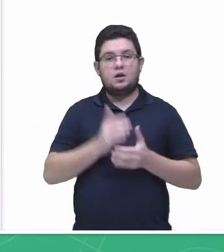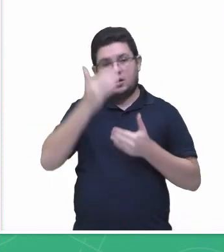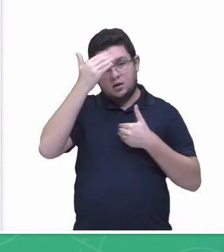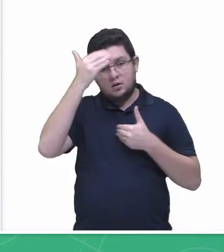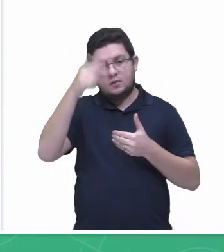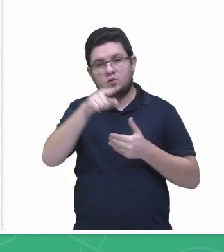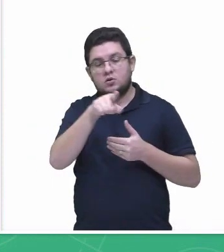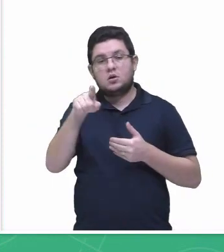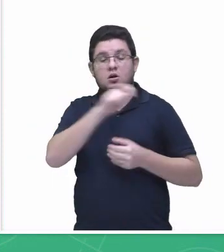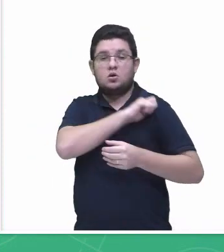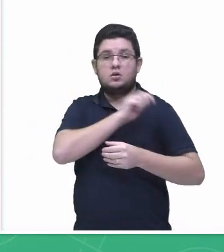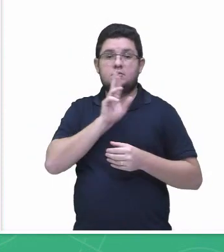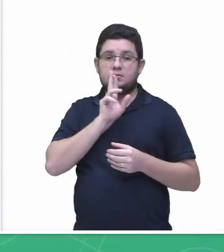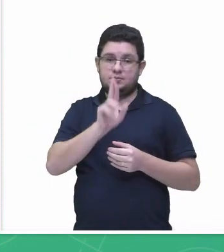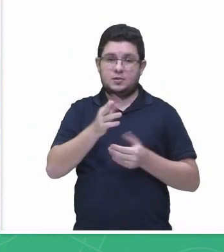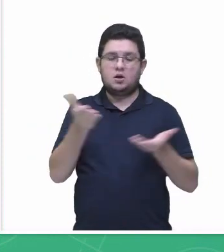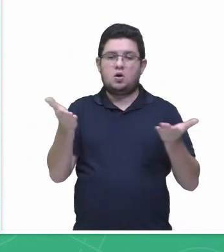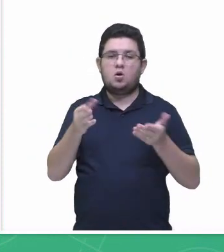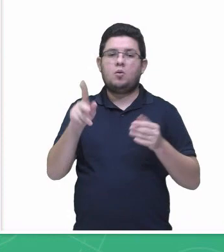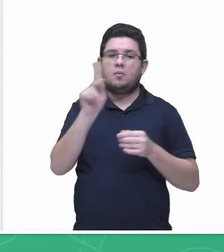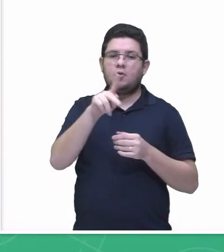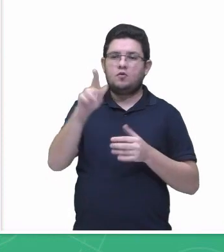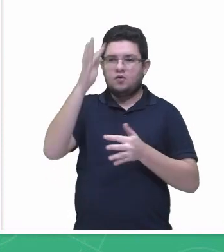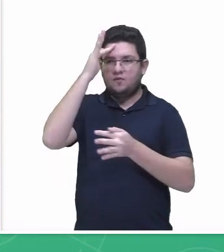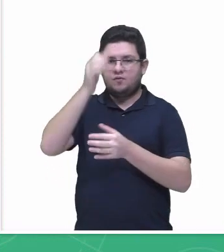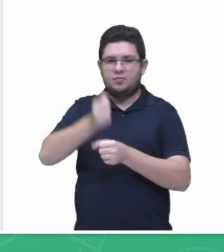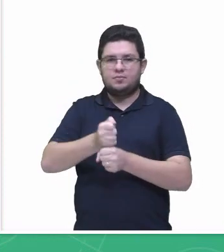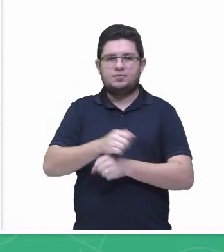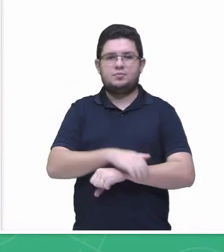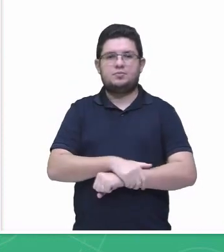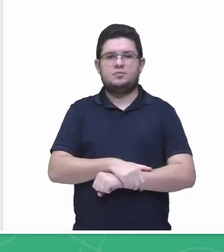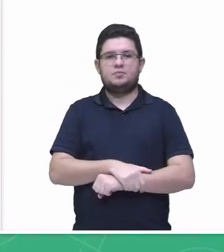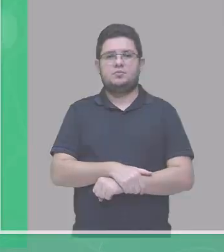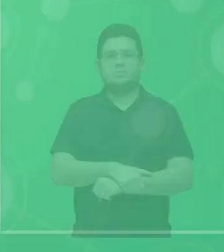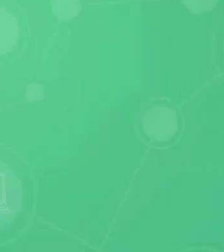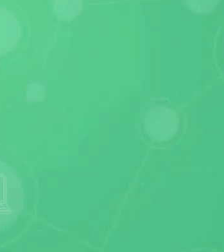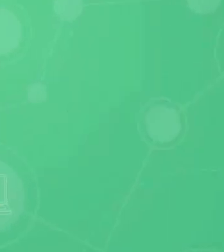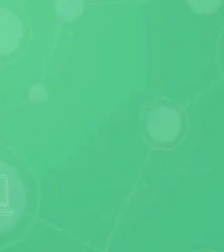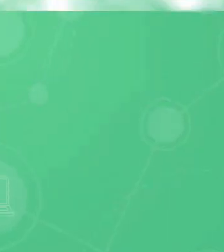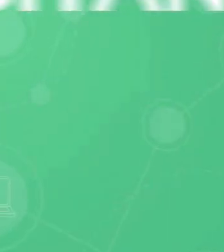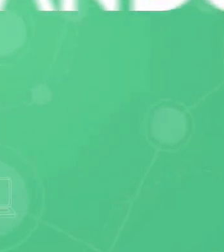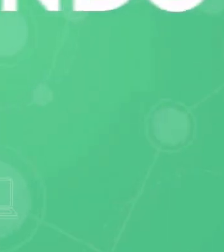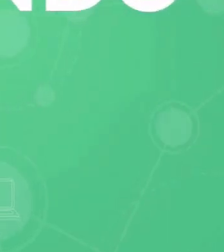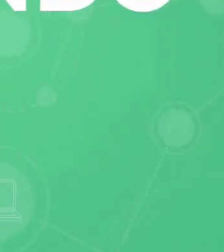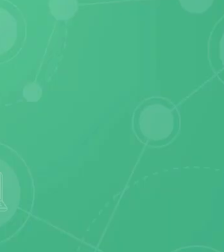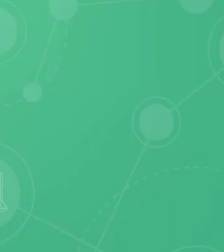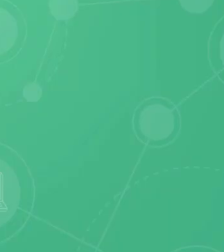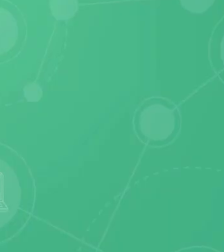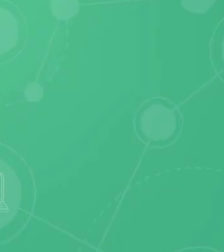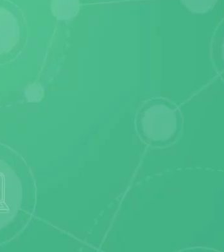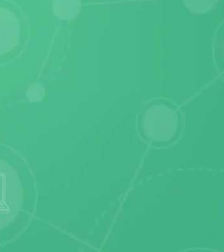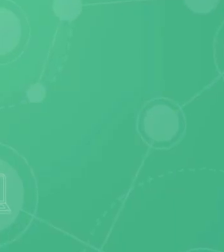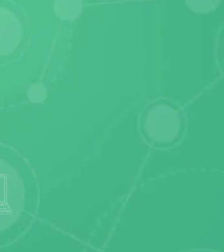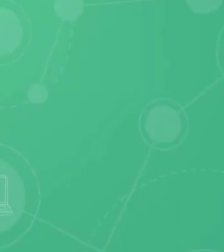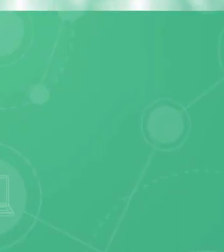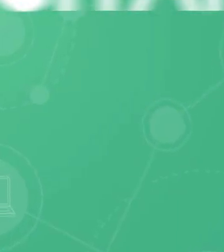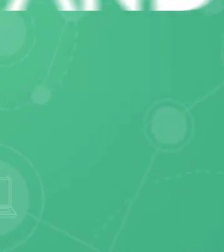bom? Então, a gente agradece a participação de vocês e agora vamos com o professor de Física.